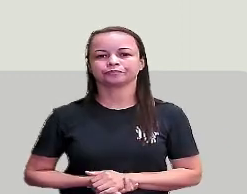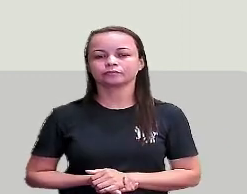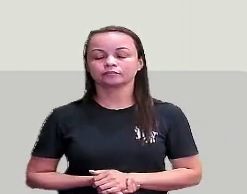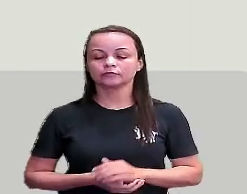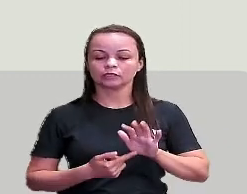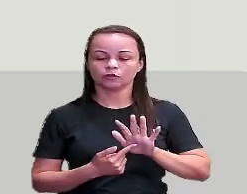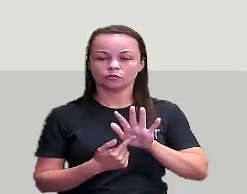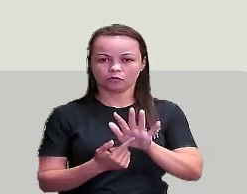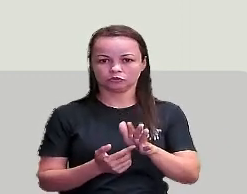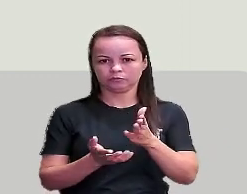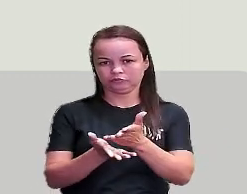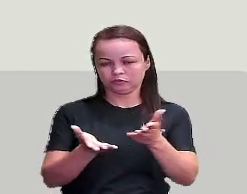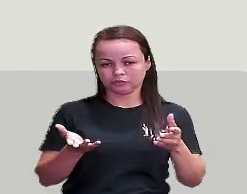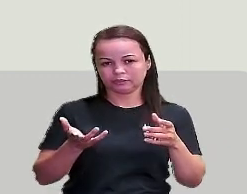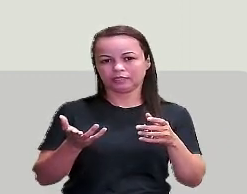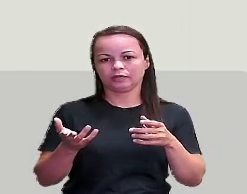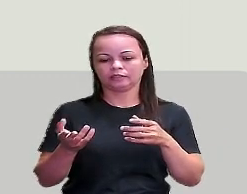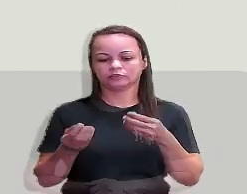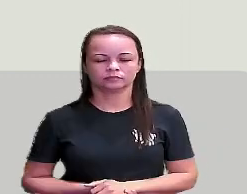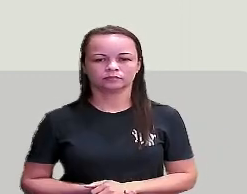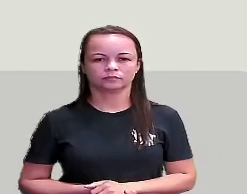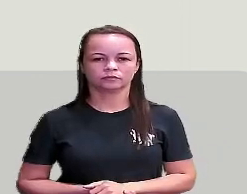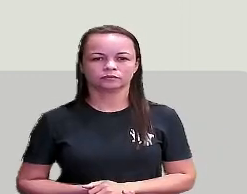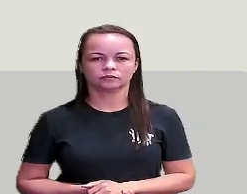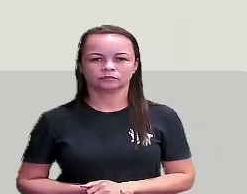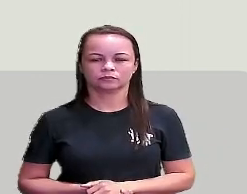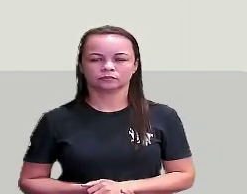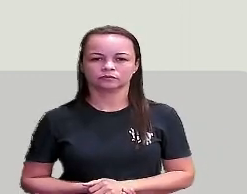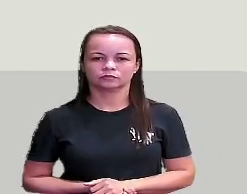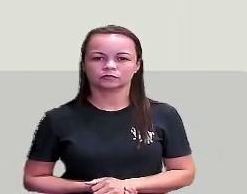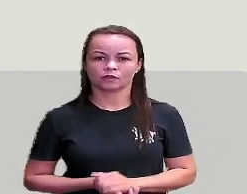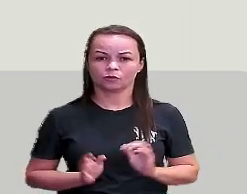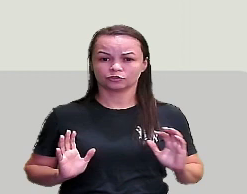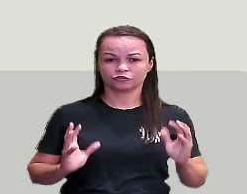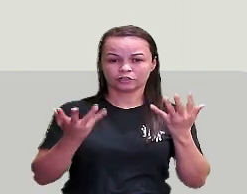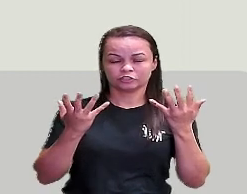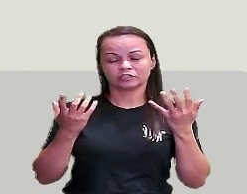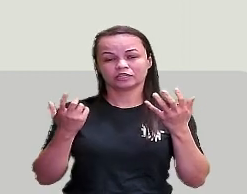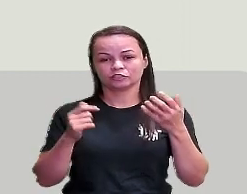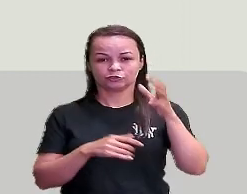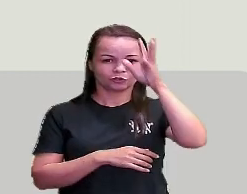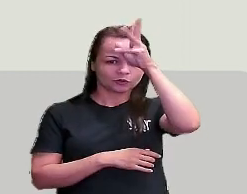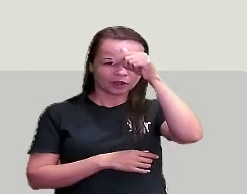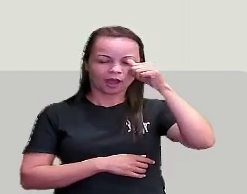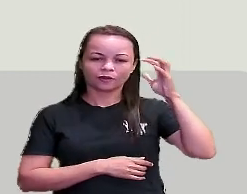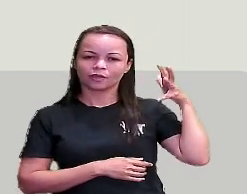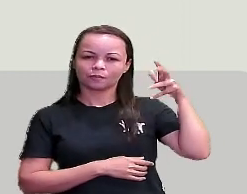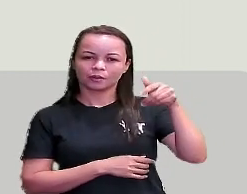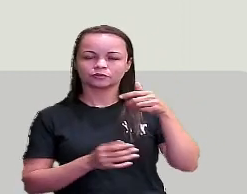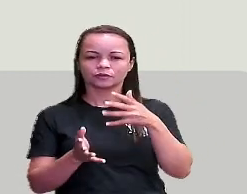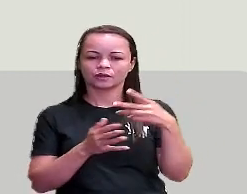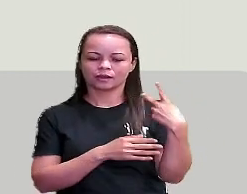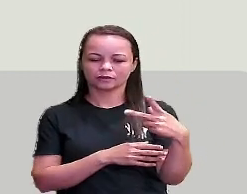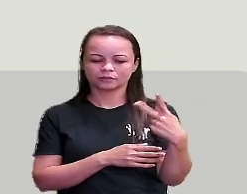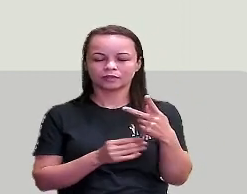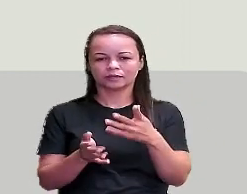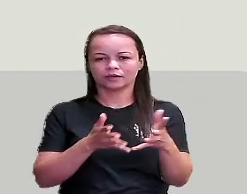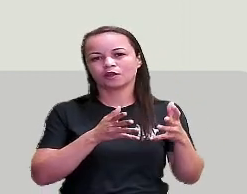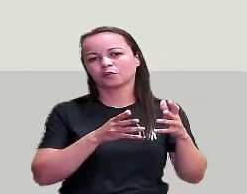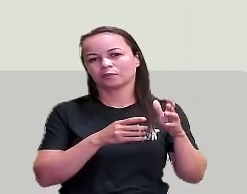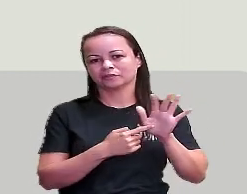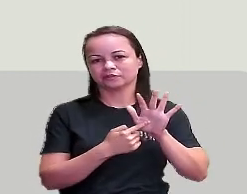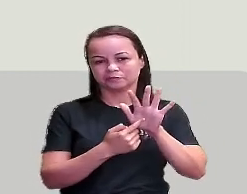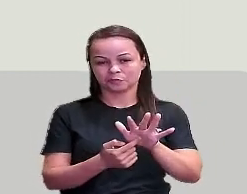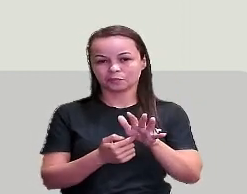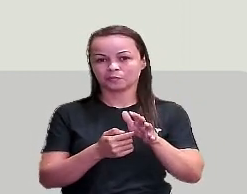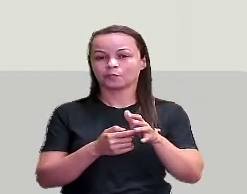como referência do patrimônio imaterial os festejos do Galo da Madrugada. Ele é um patrimônio material. A festa por